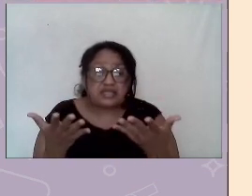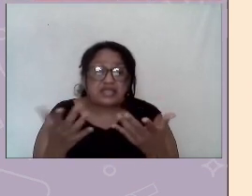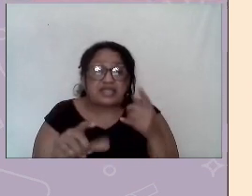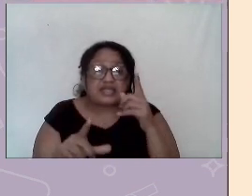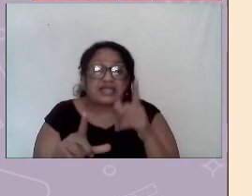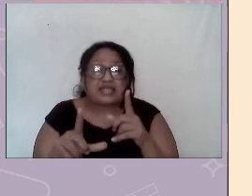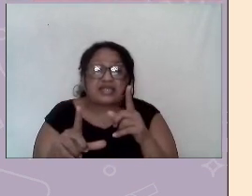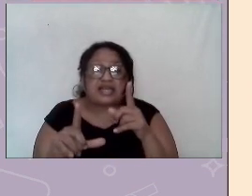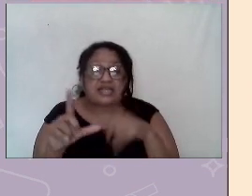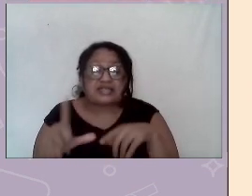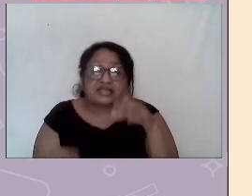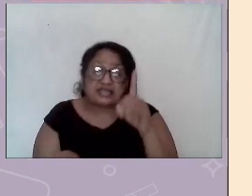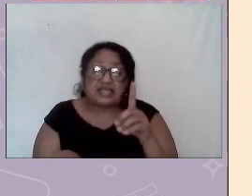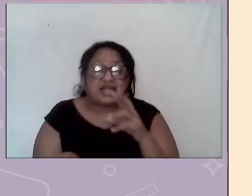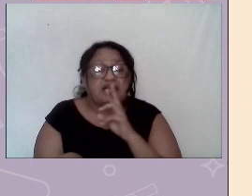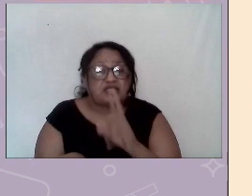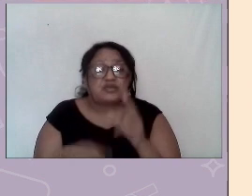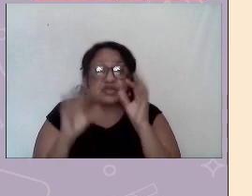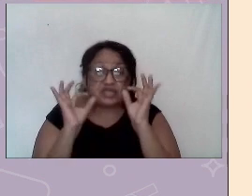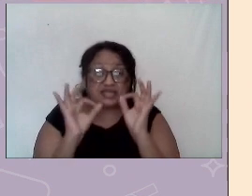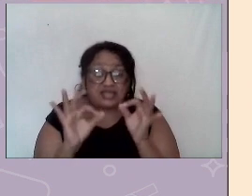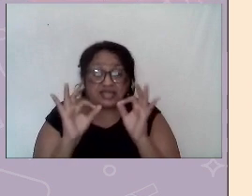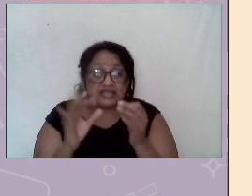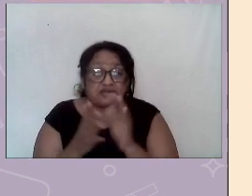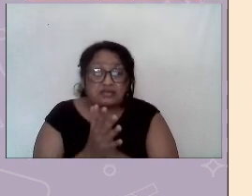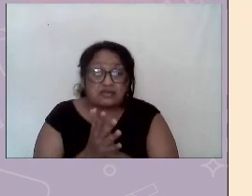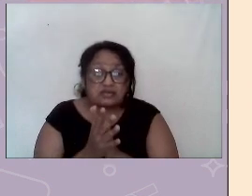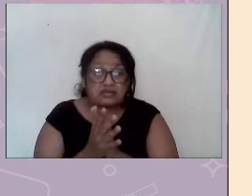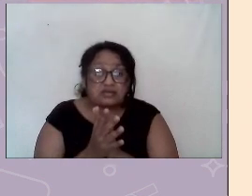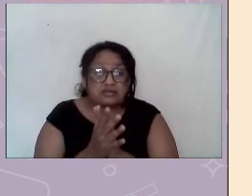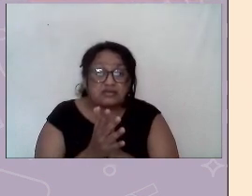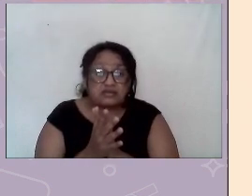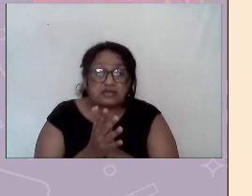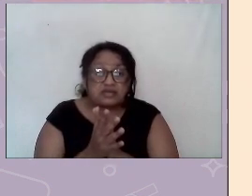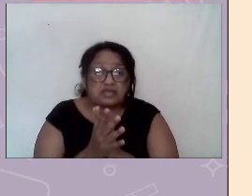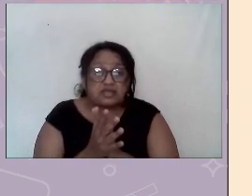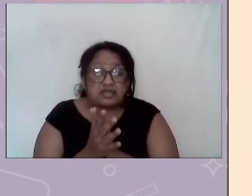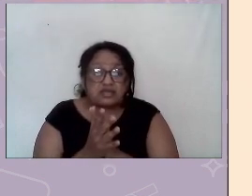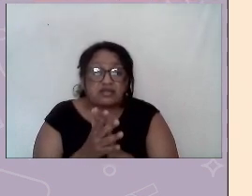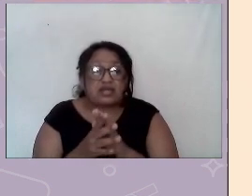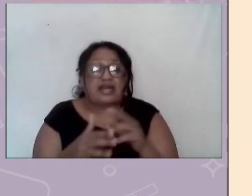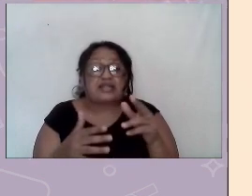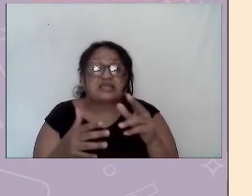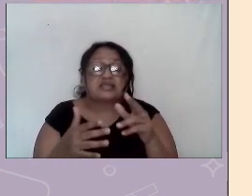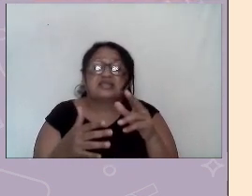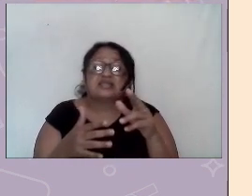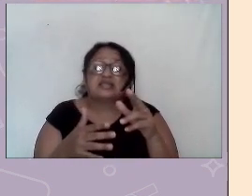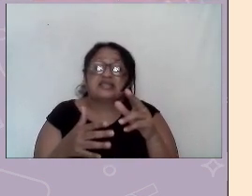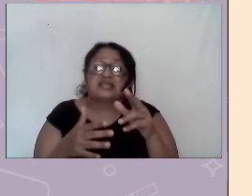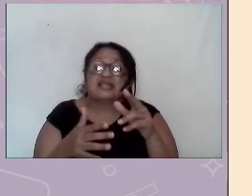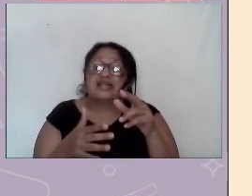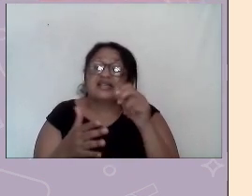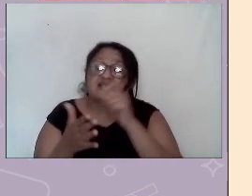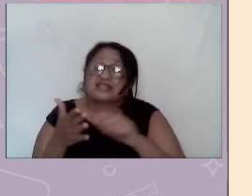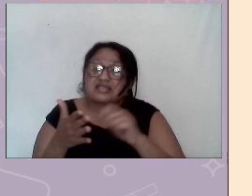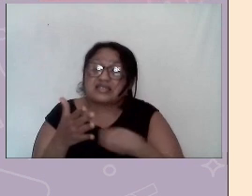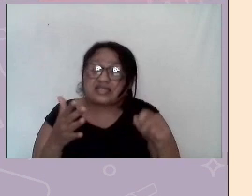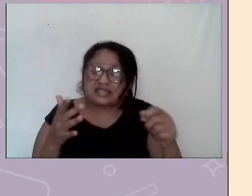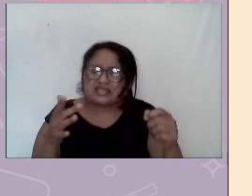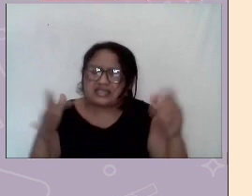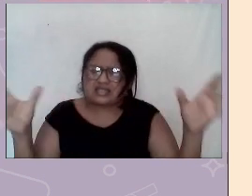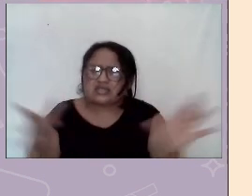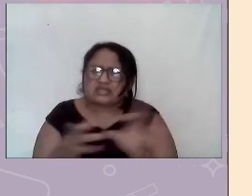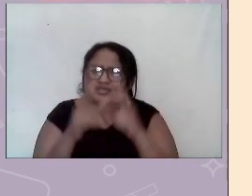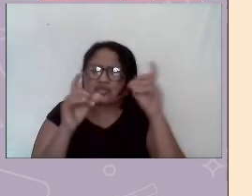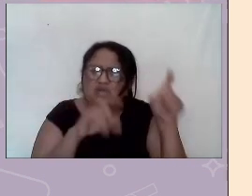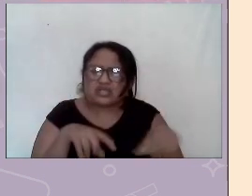correta que a escrita nasce concomitantemente com a agricultura não a agricultura é neolítica